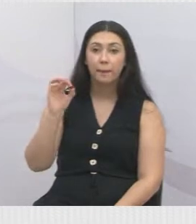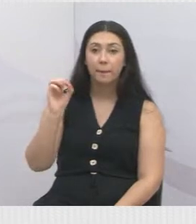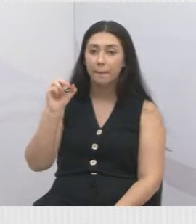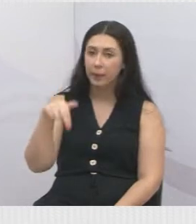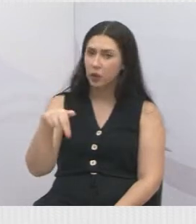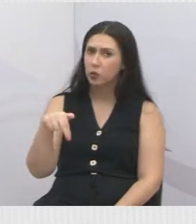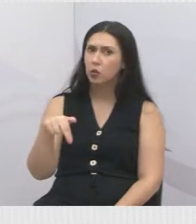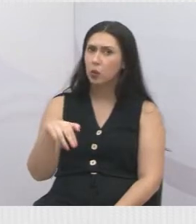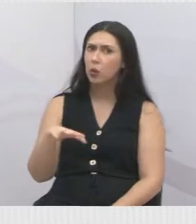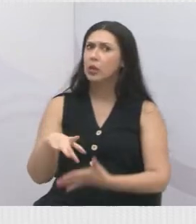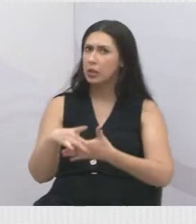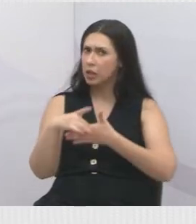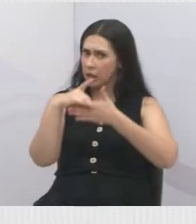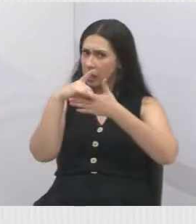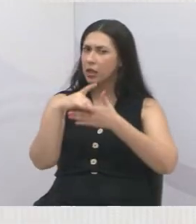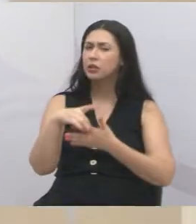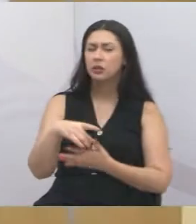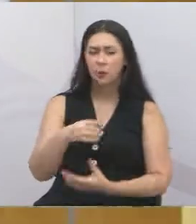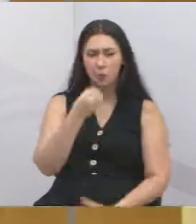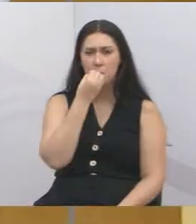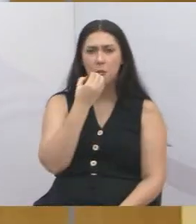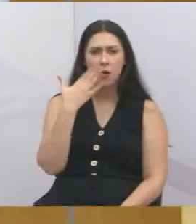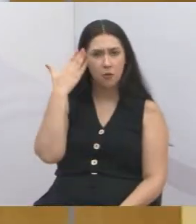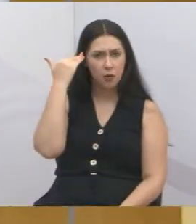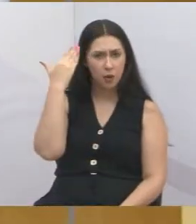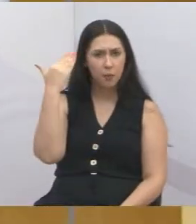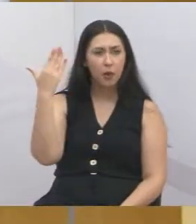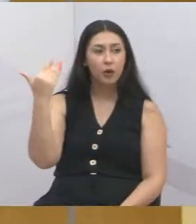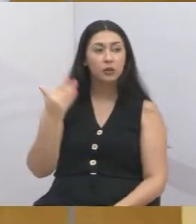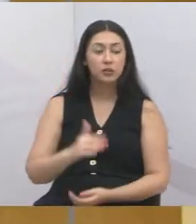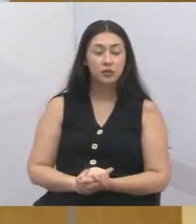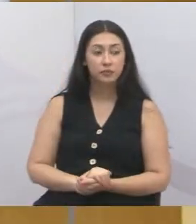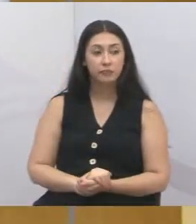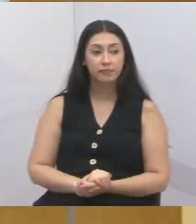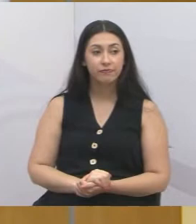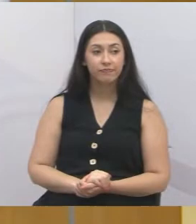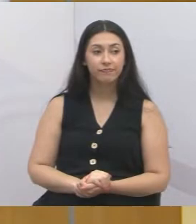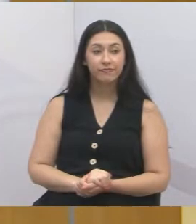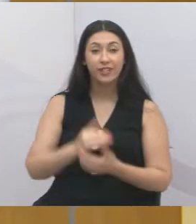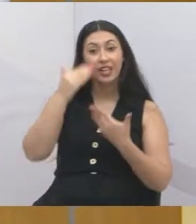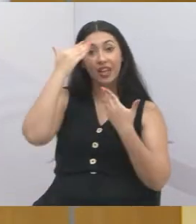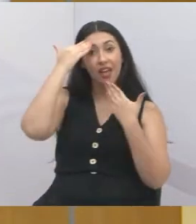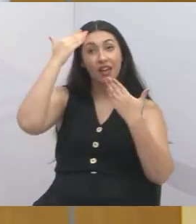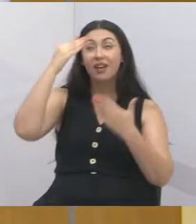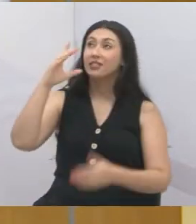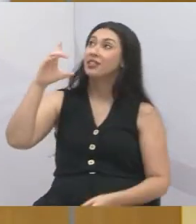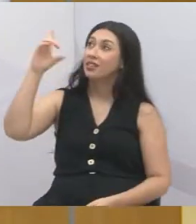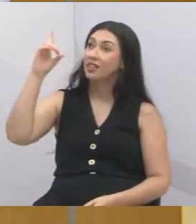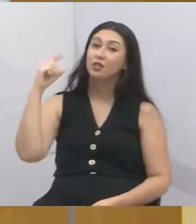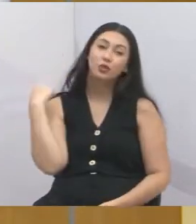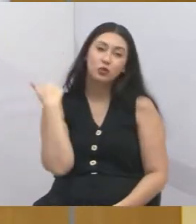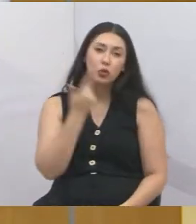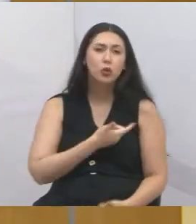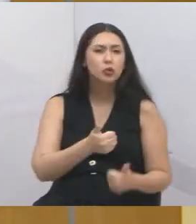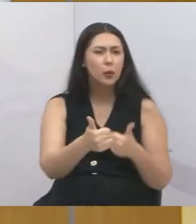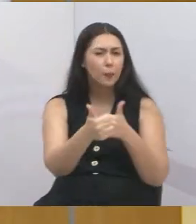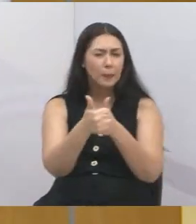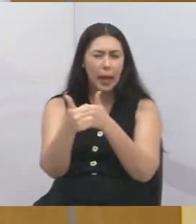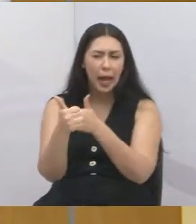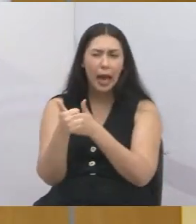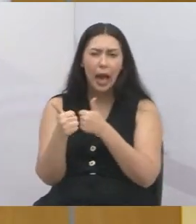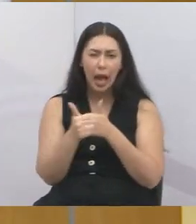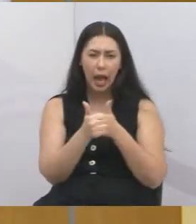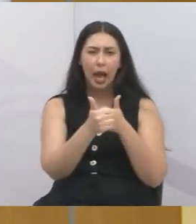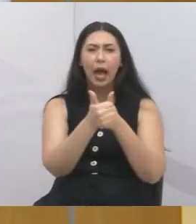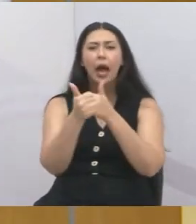Grandes lideranças que nós temos e, com a graça do bom Deus, com proximidade. Essa